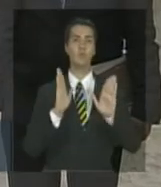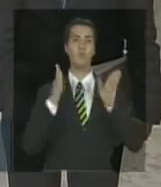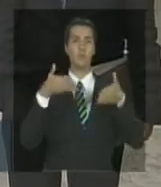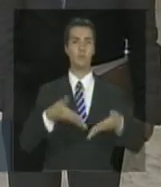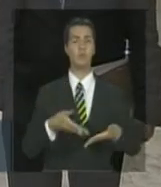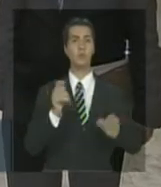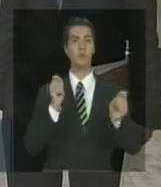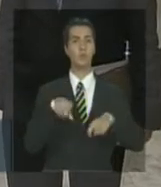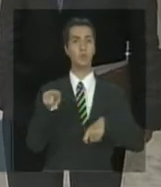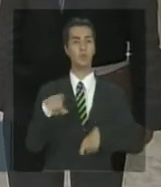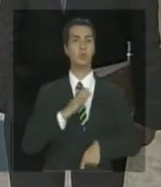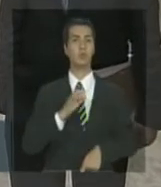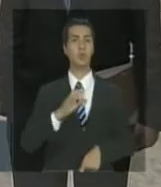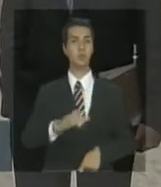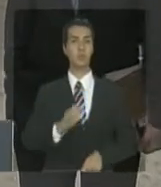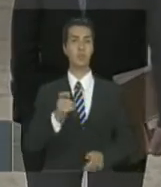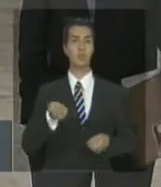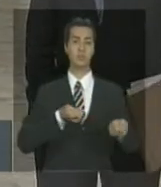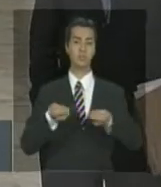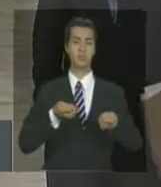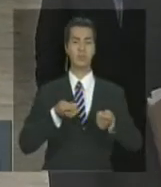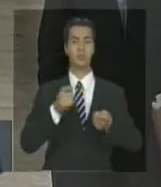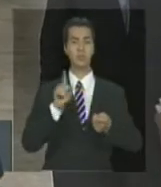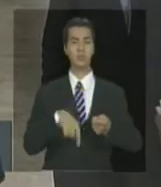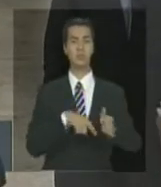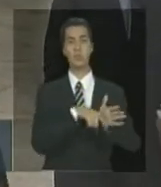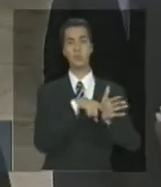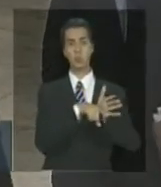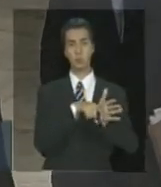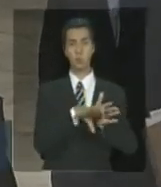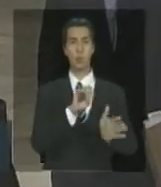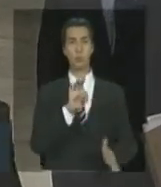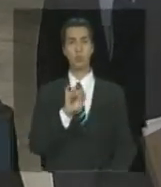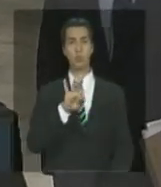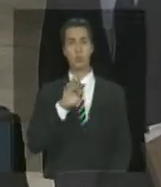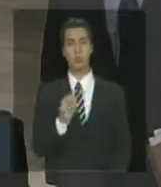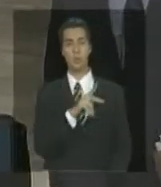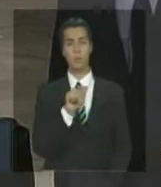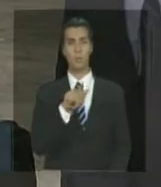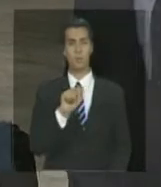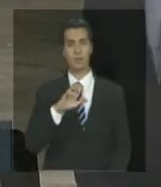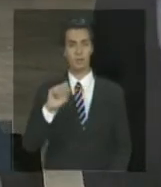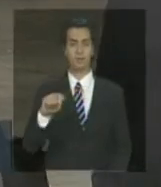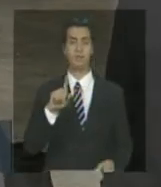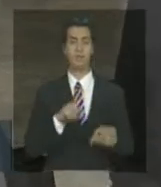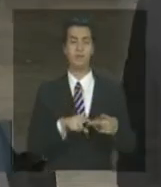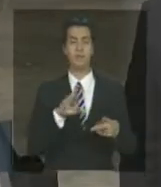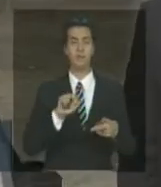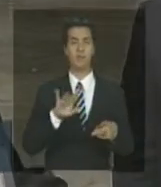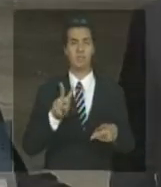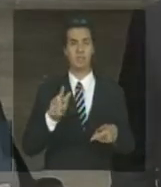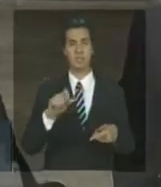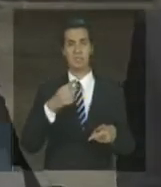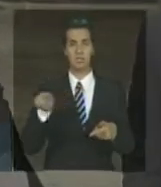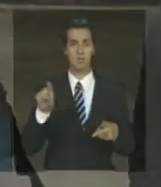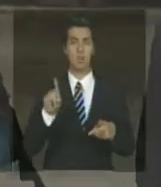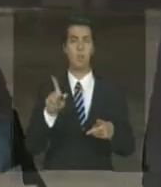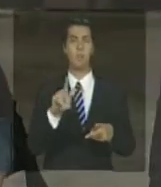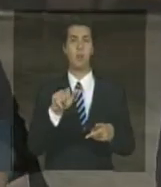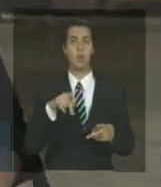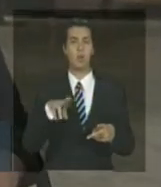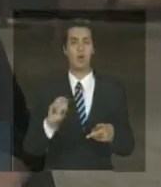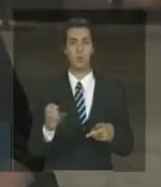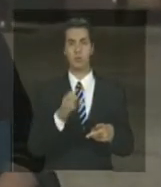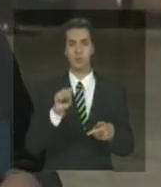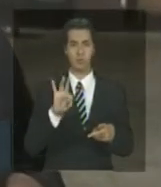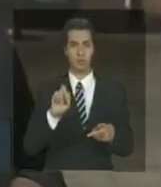processo de consultas públicas e de revisão das propostas de planos setoriais que serão entregues pelos grupos responsáveis agora dia 16 de